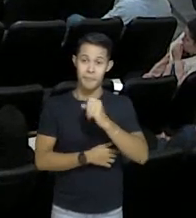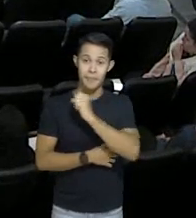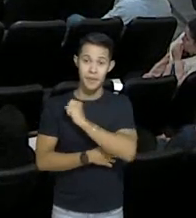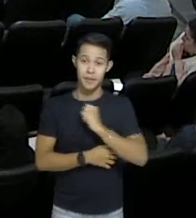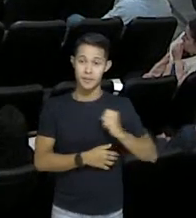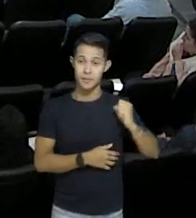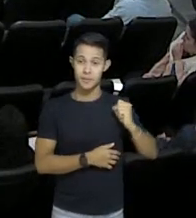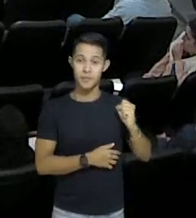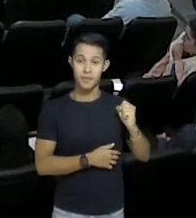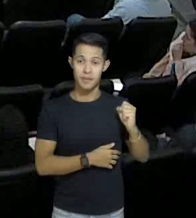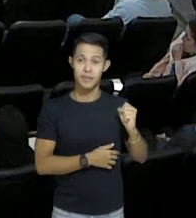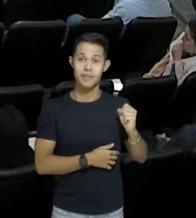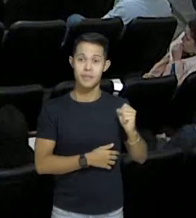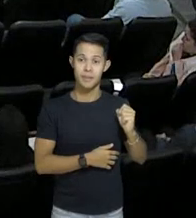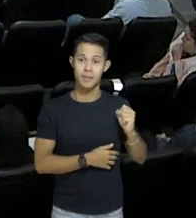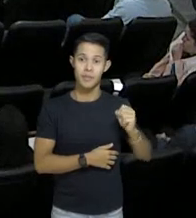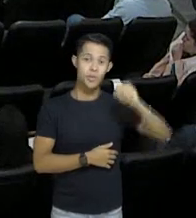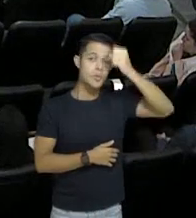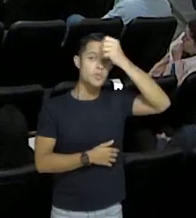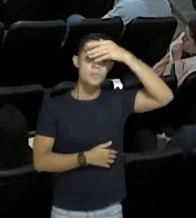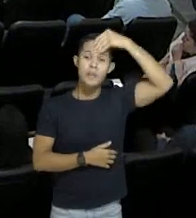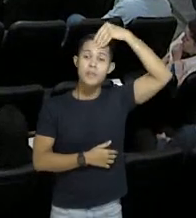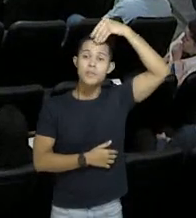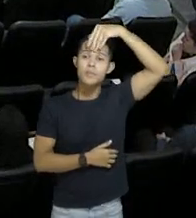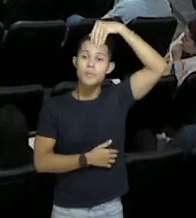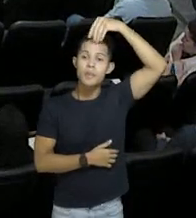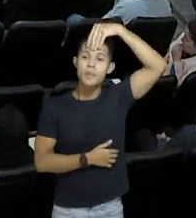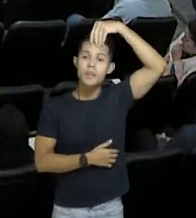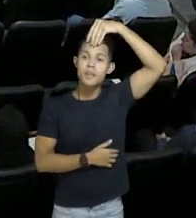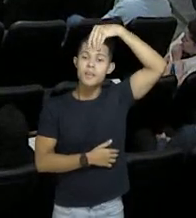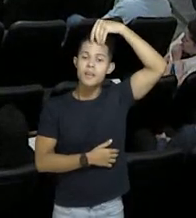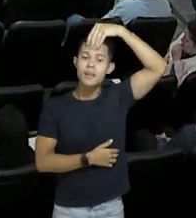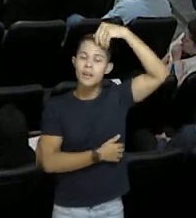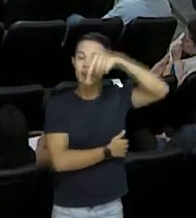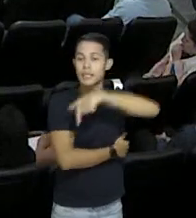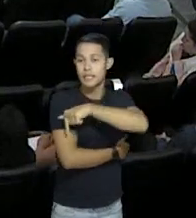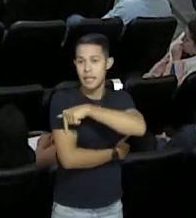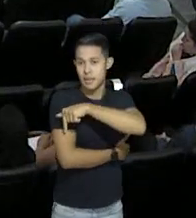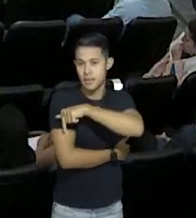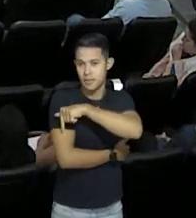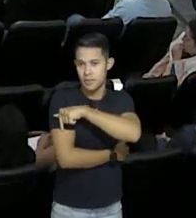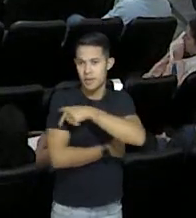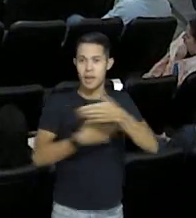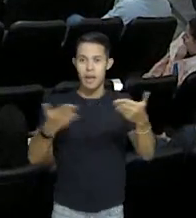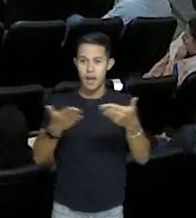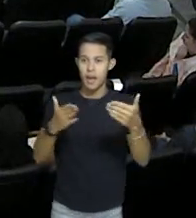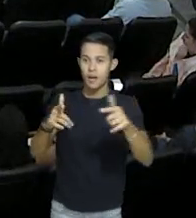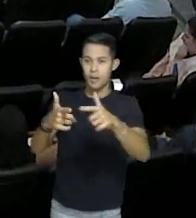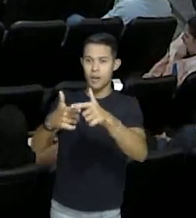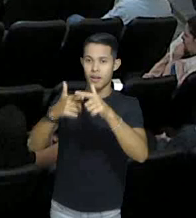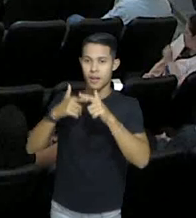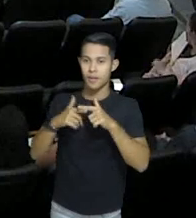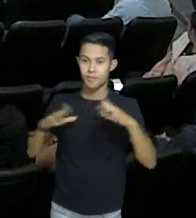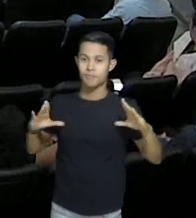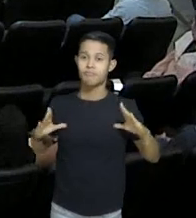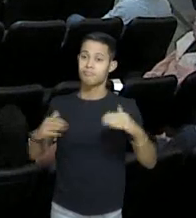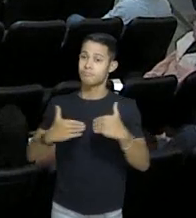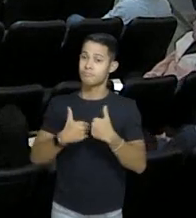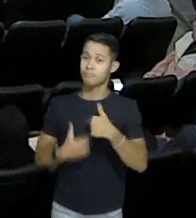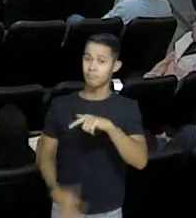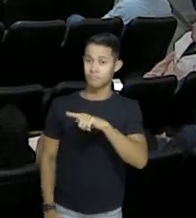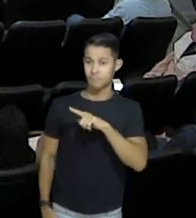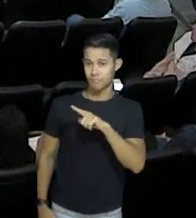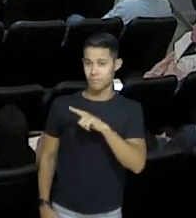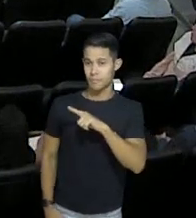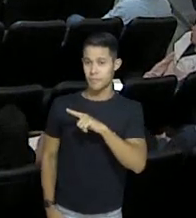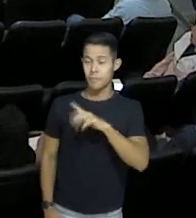7º ano, e também está saindo um laudo de autismo, e agora com 13 anos. Né? Então, a gente vai vivenciando, mas o que eu